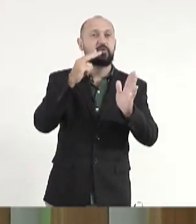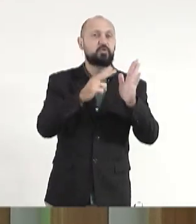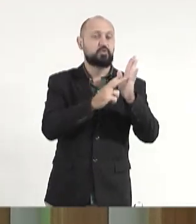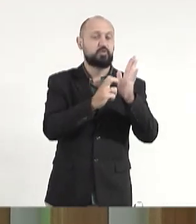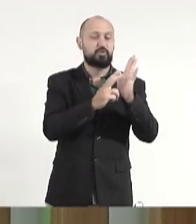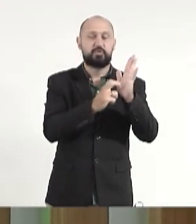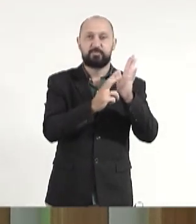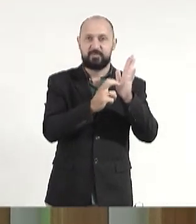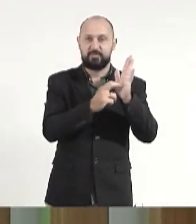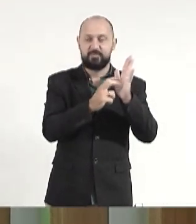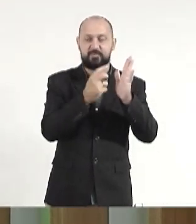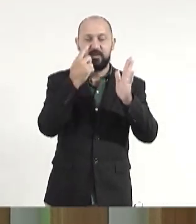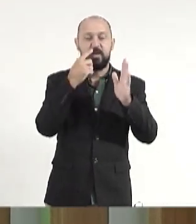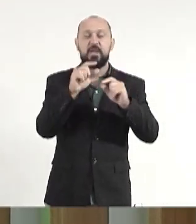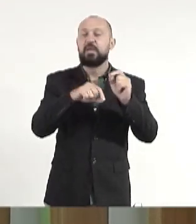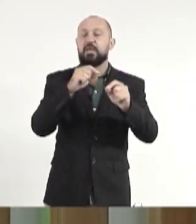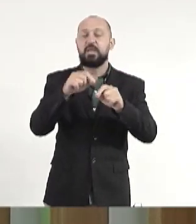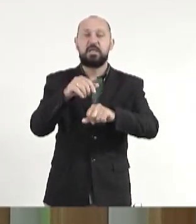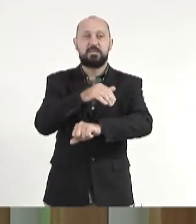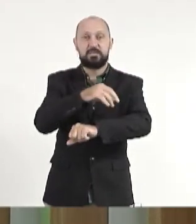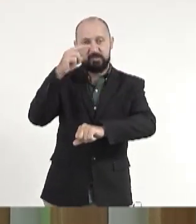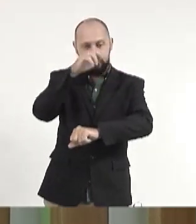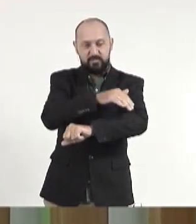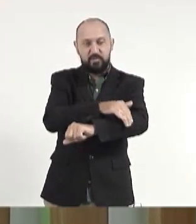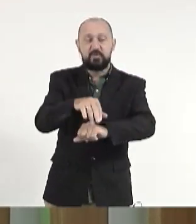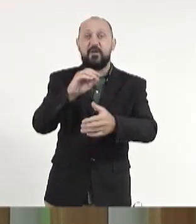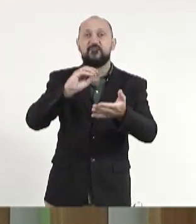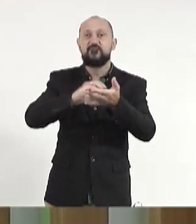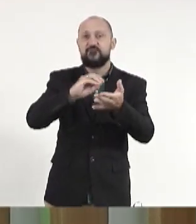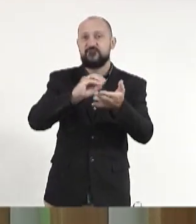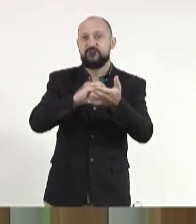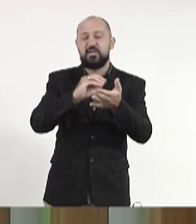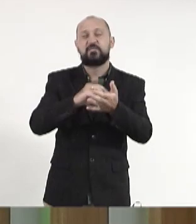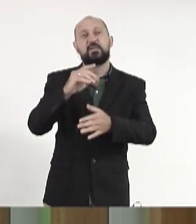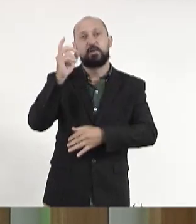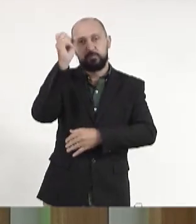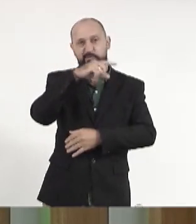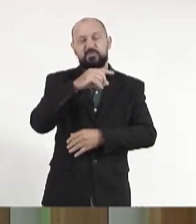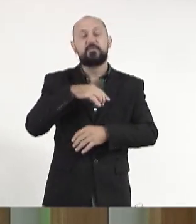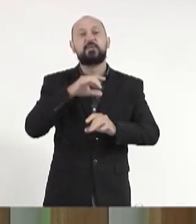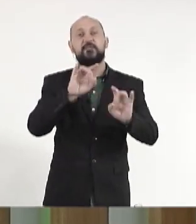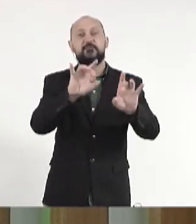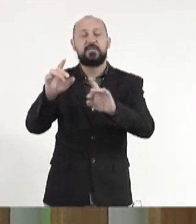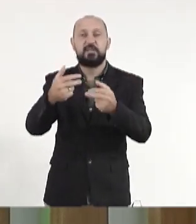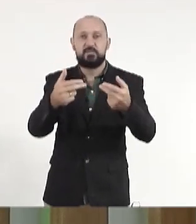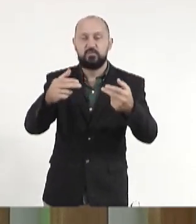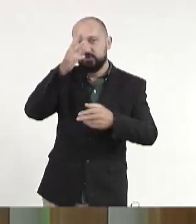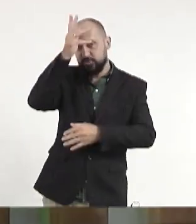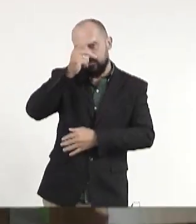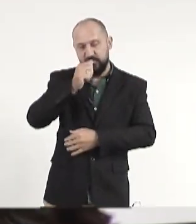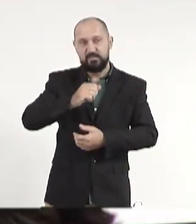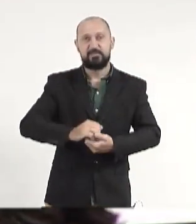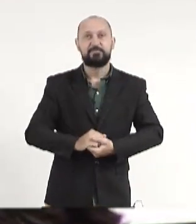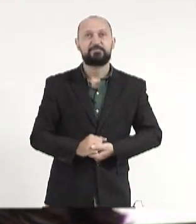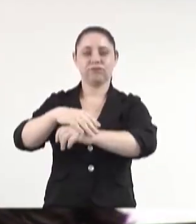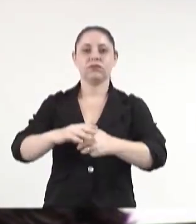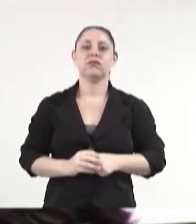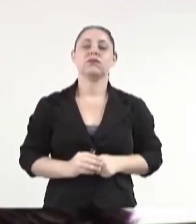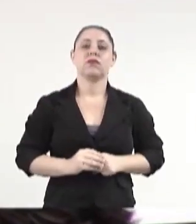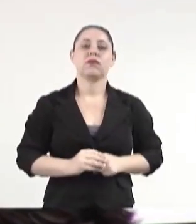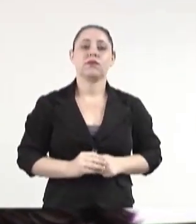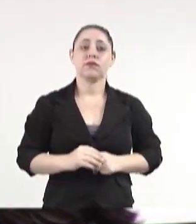governo do estado estudos para o asfaltamento da MS 355, que liga o município de